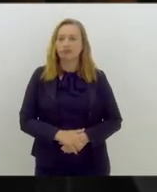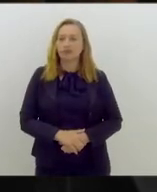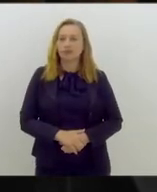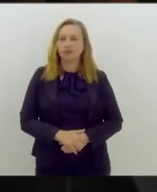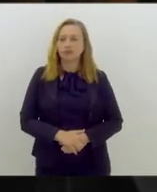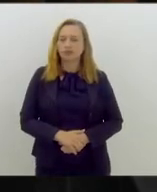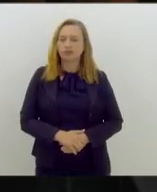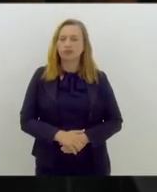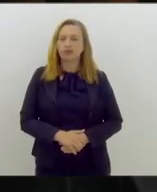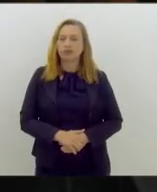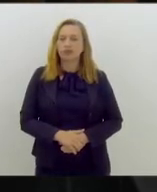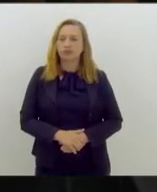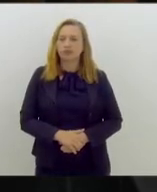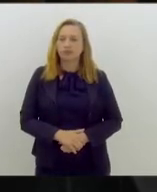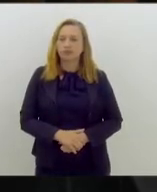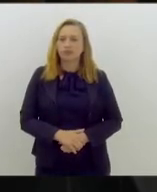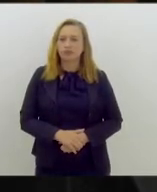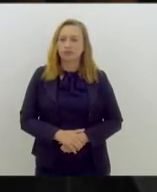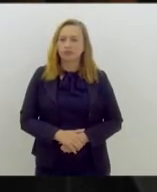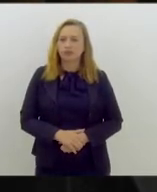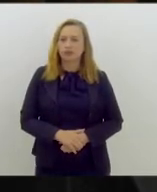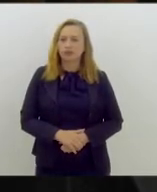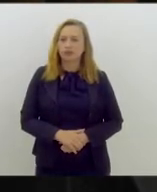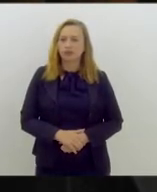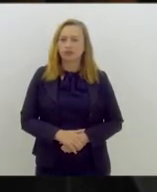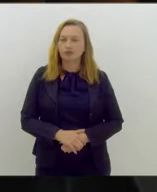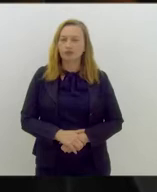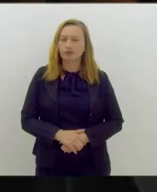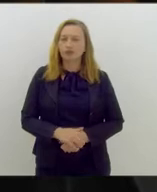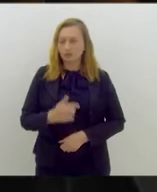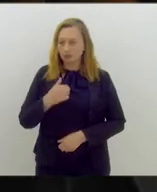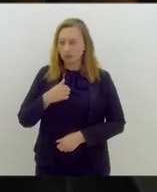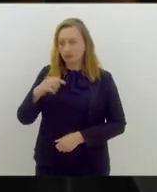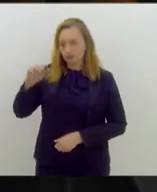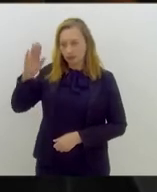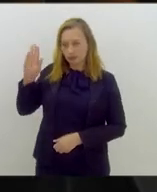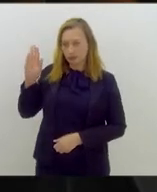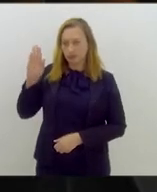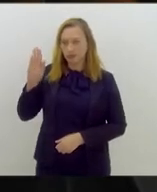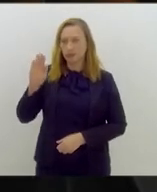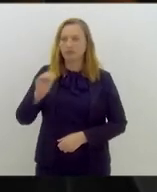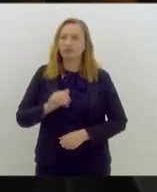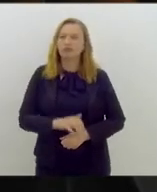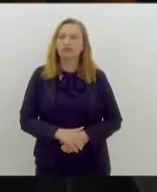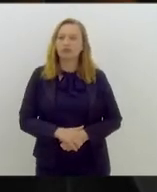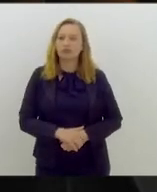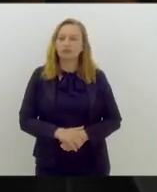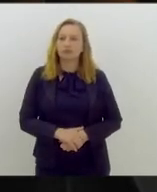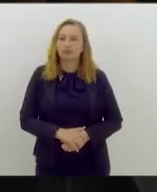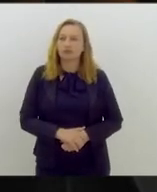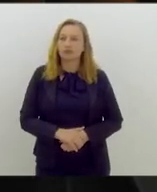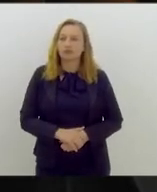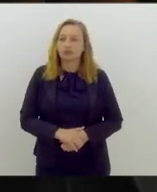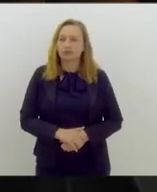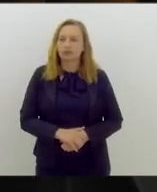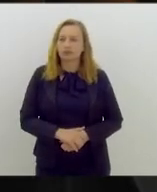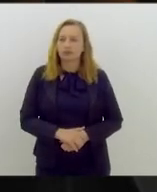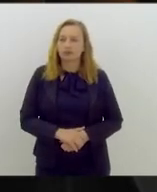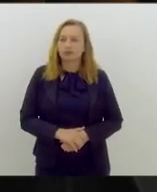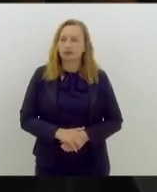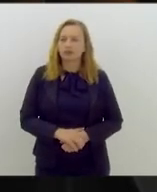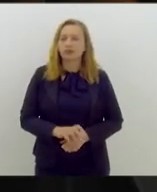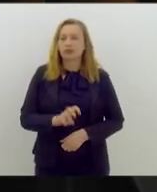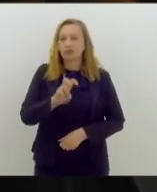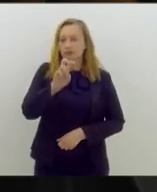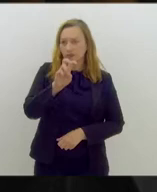precisamente como candidato cinco pleitos proporcionais Esse foi